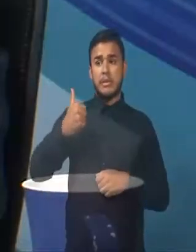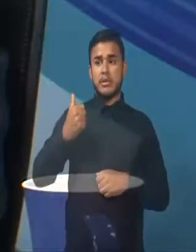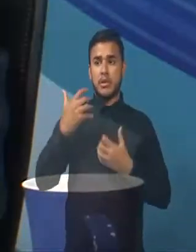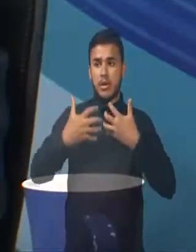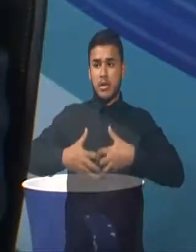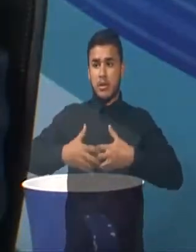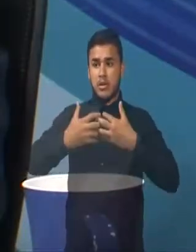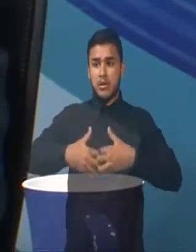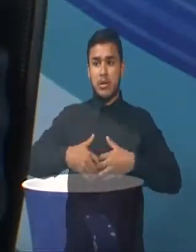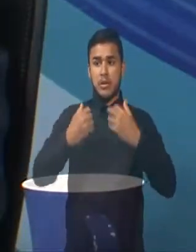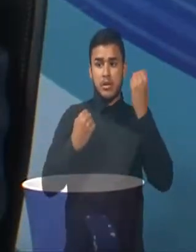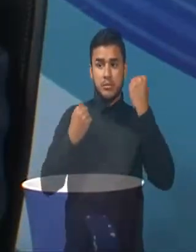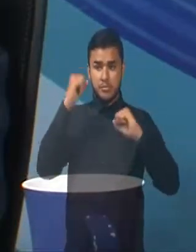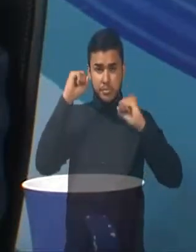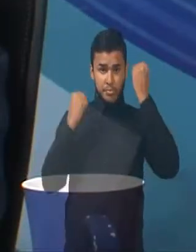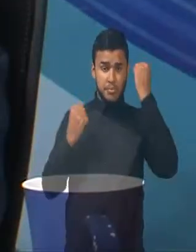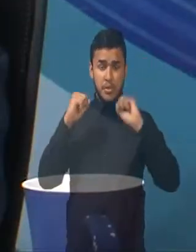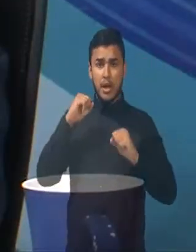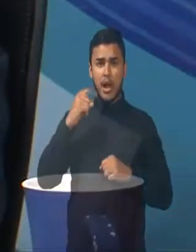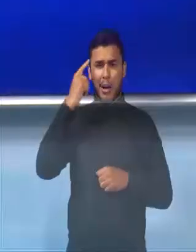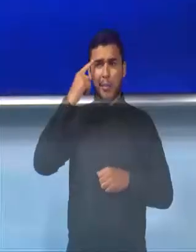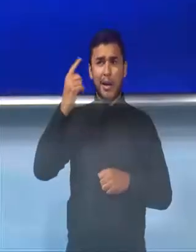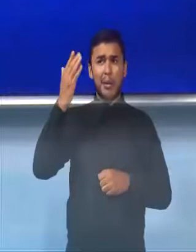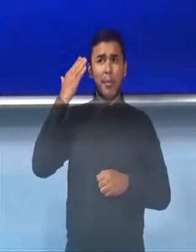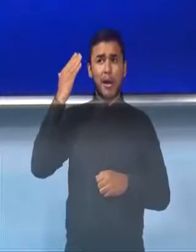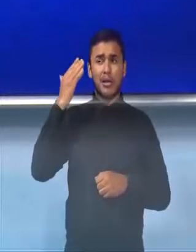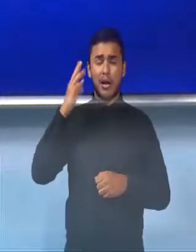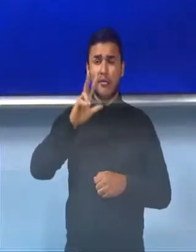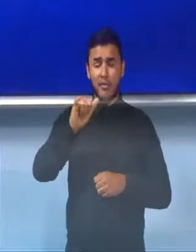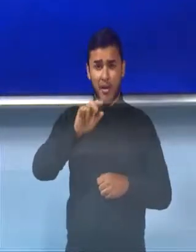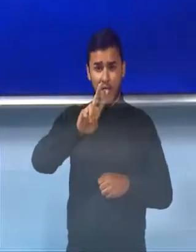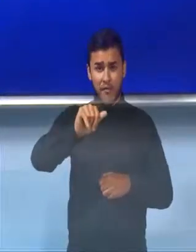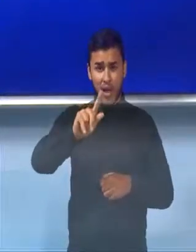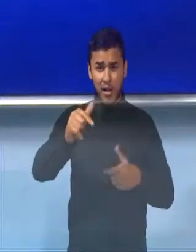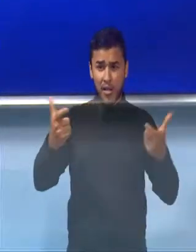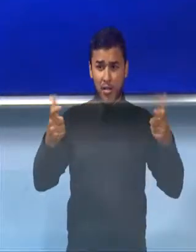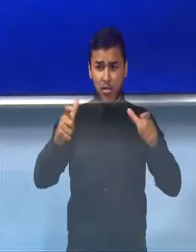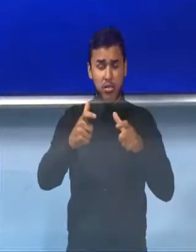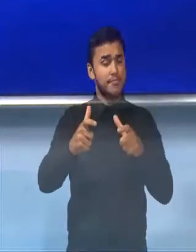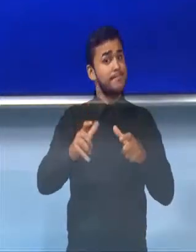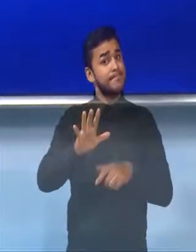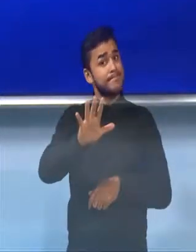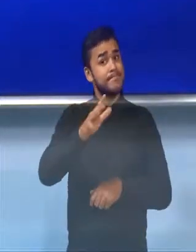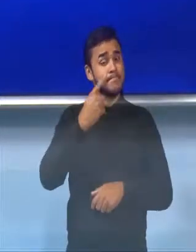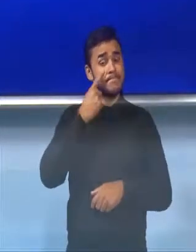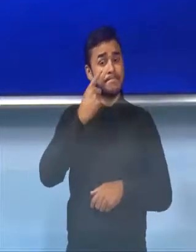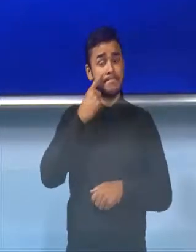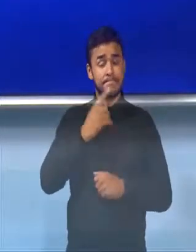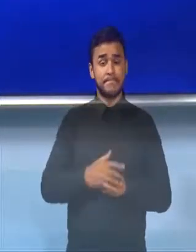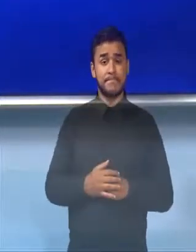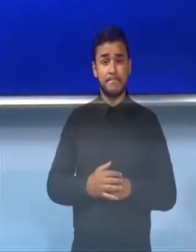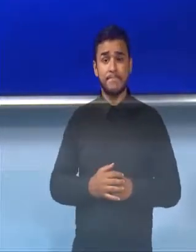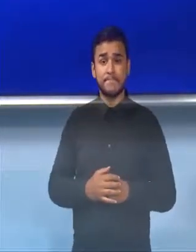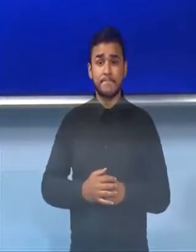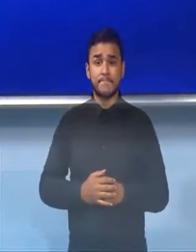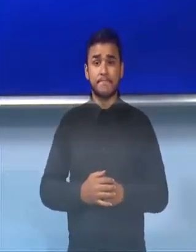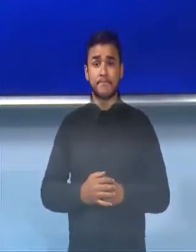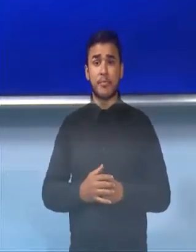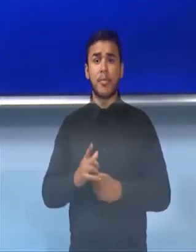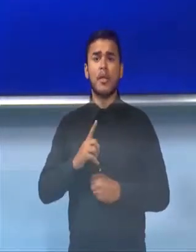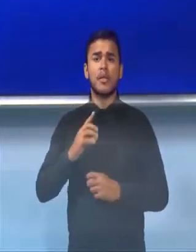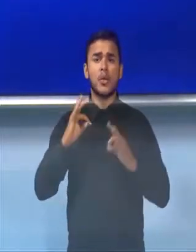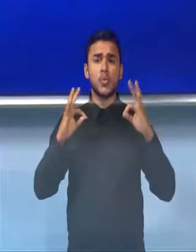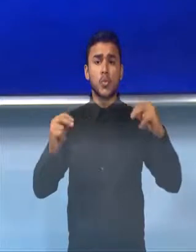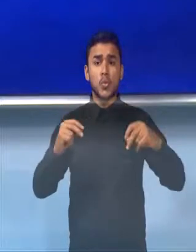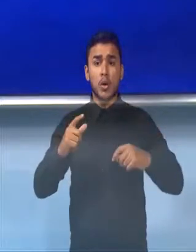Não estamos percebendo ainda se vai continuar sendo assim. Mas já tem uma preocupação com isso, de que não será assim. Tanto é que já se discute no mundo